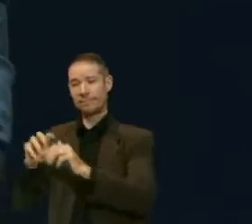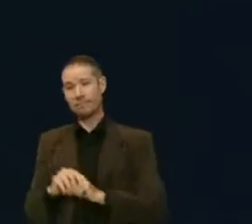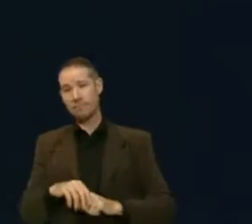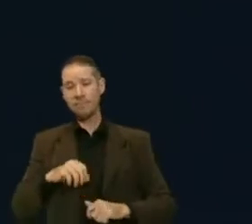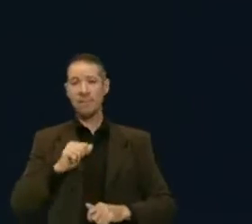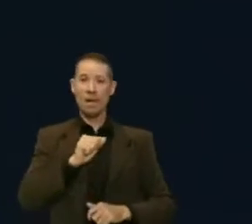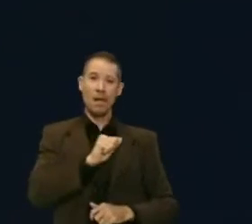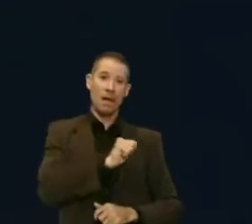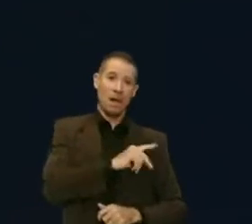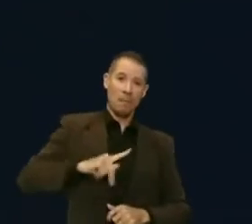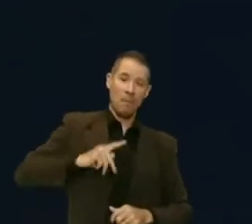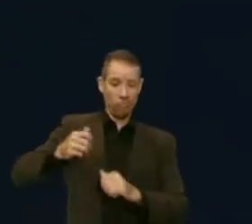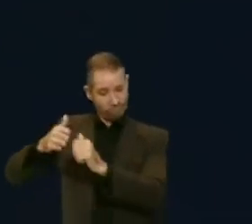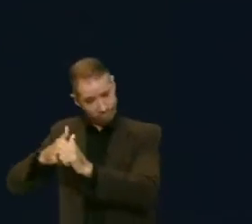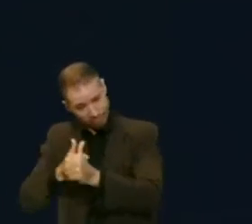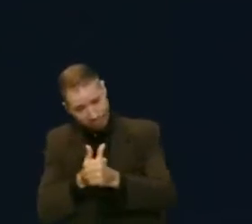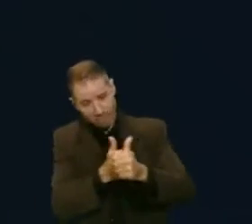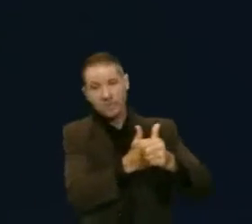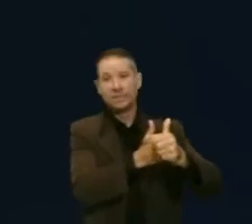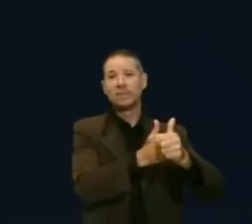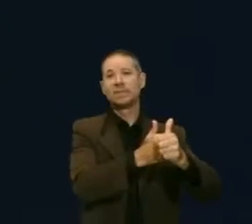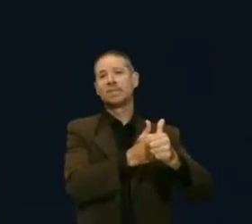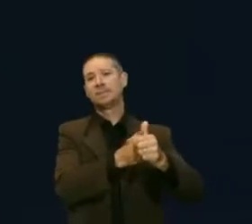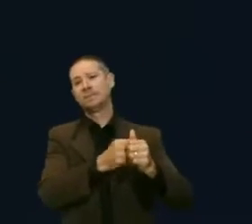quando Paulo e Silas são entregues